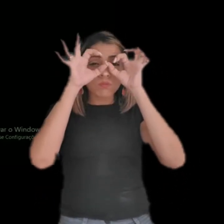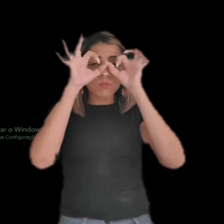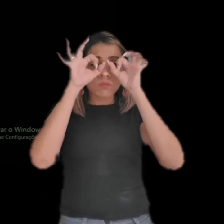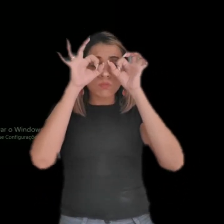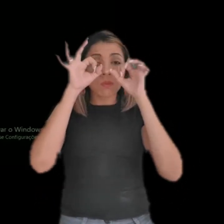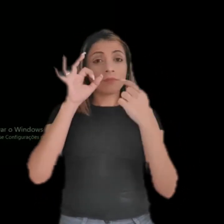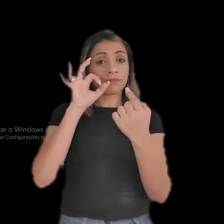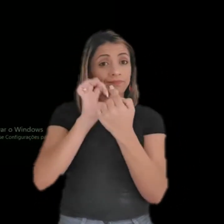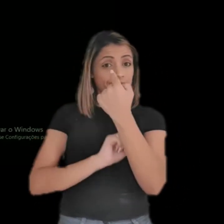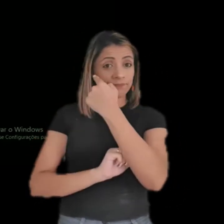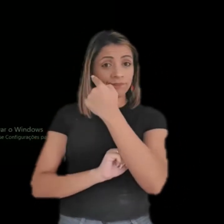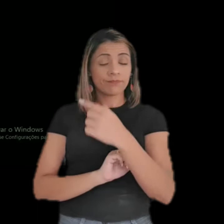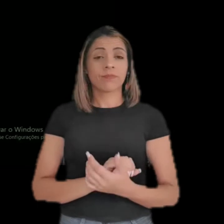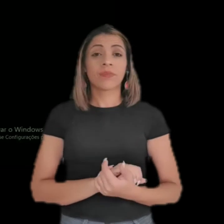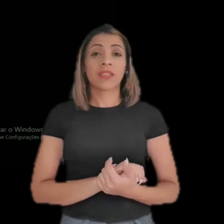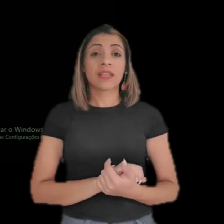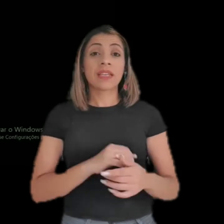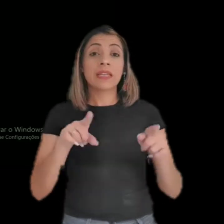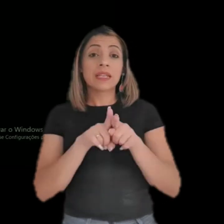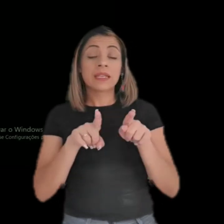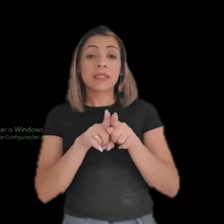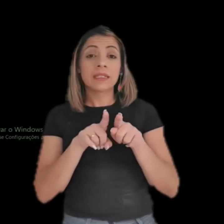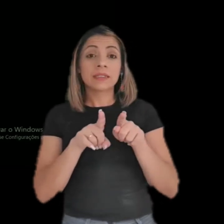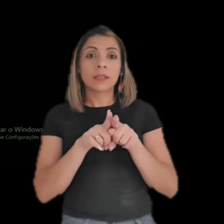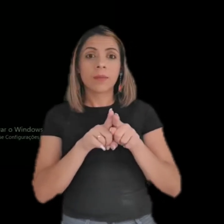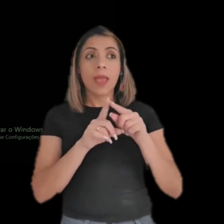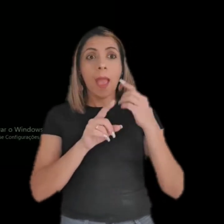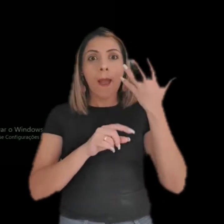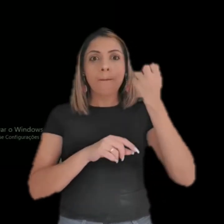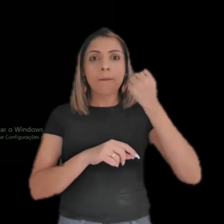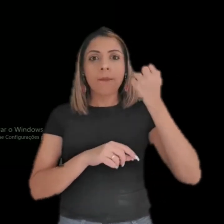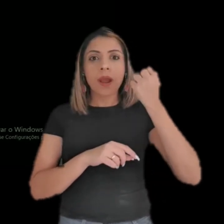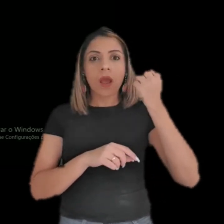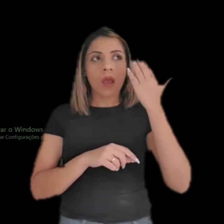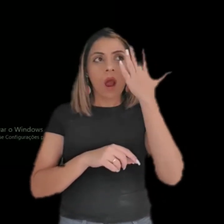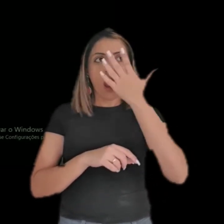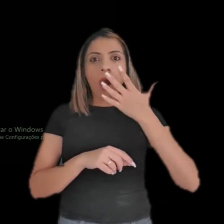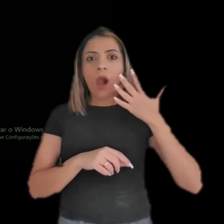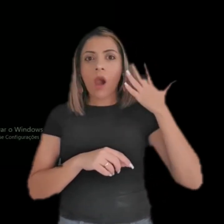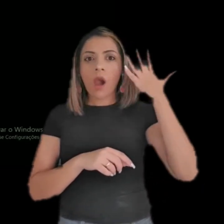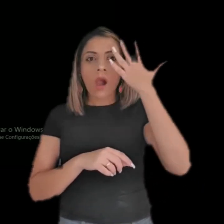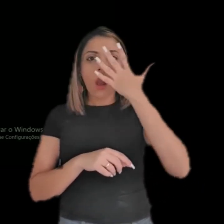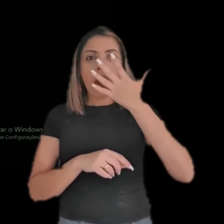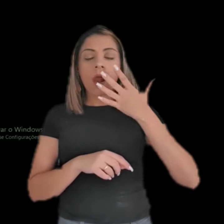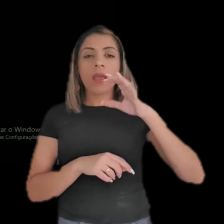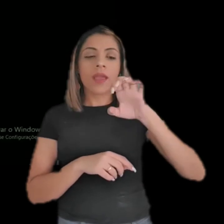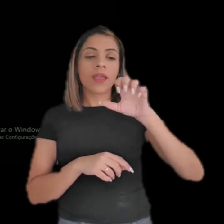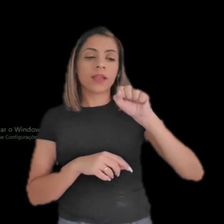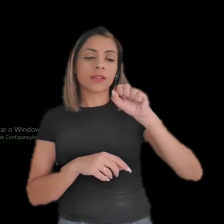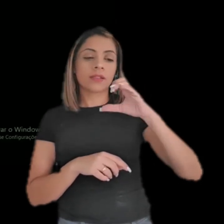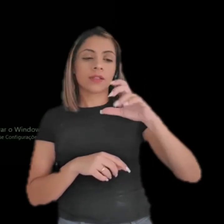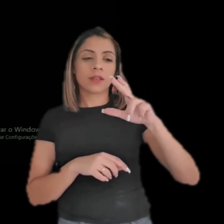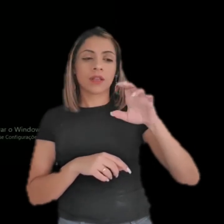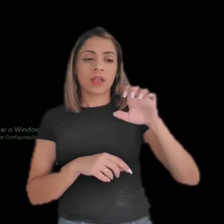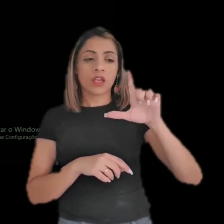aqui ao centro, tá? E essa parte branca é chamada de esclerótica. Então, visto aqui esse corte do olho, né,